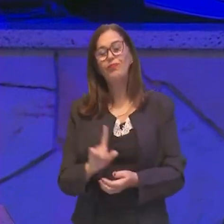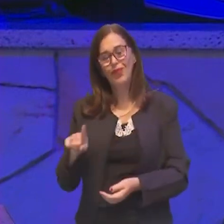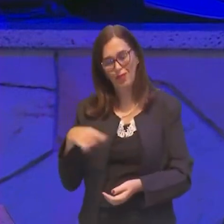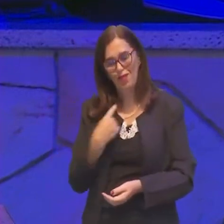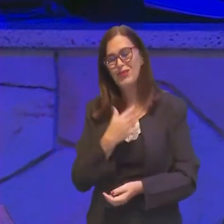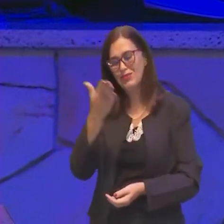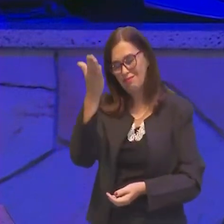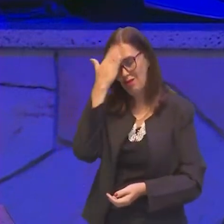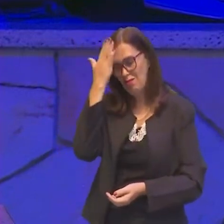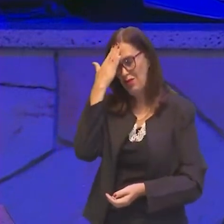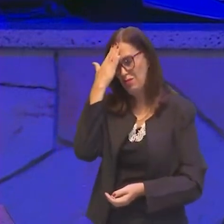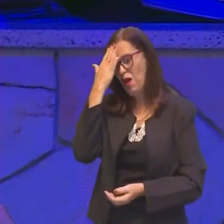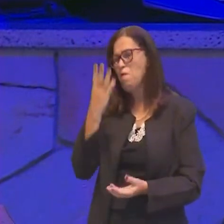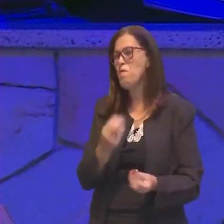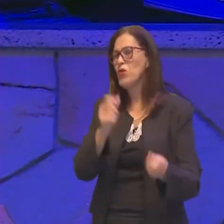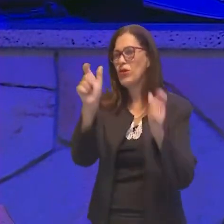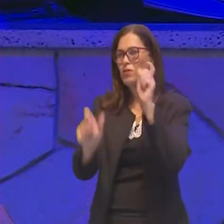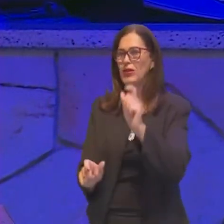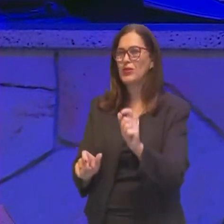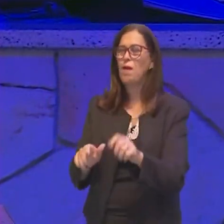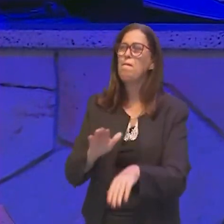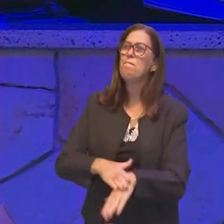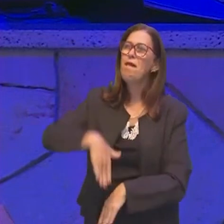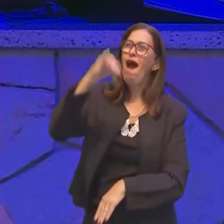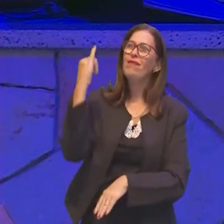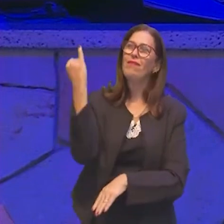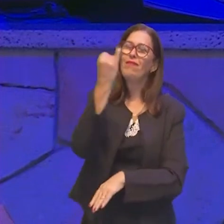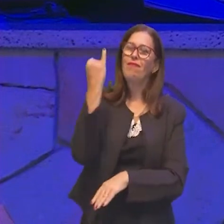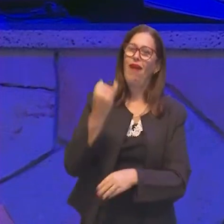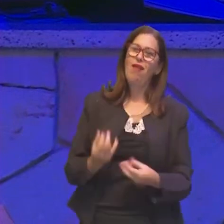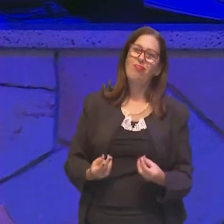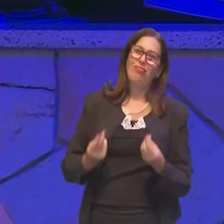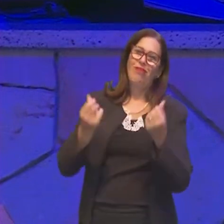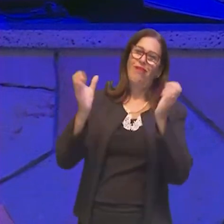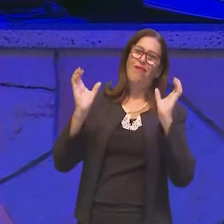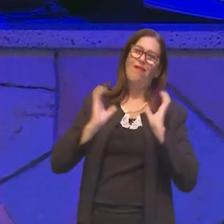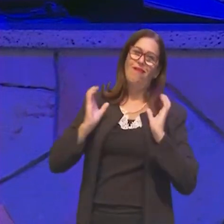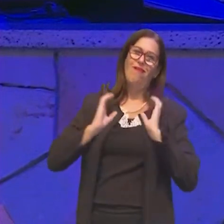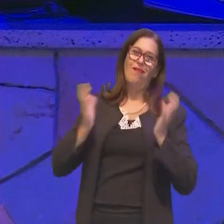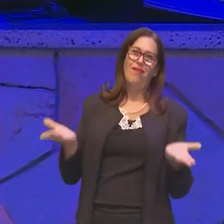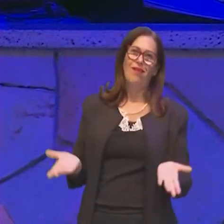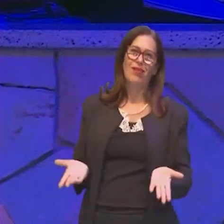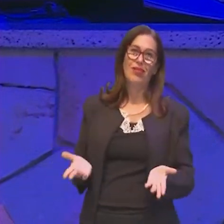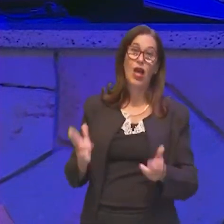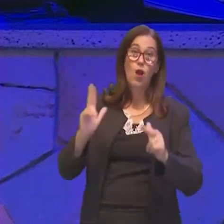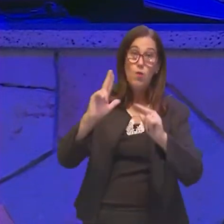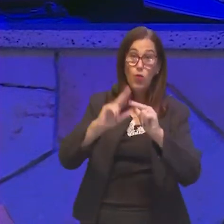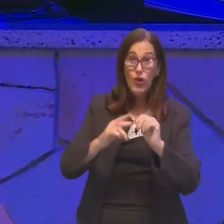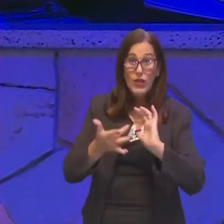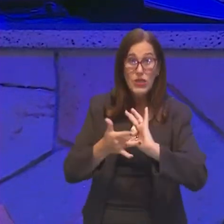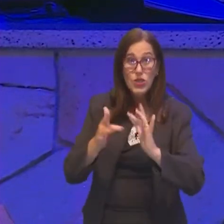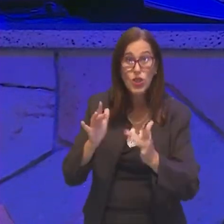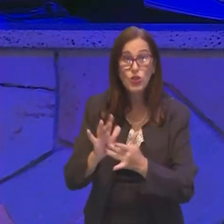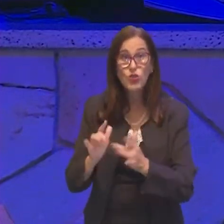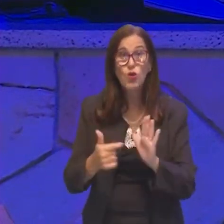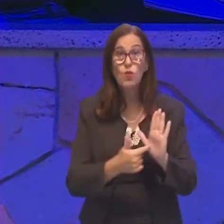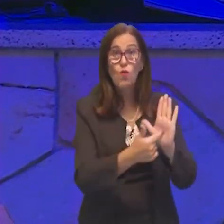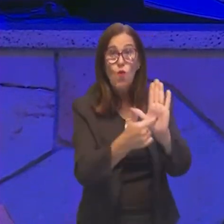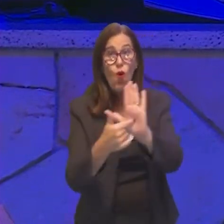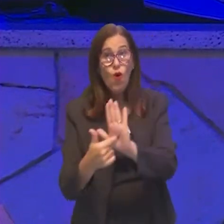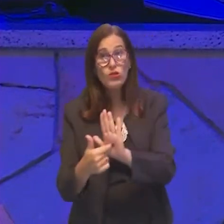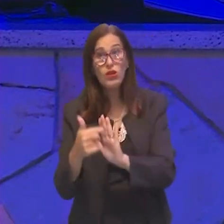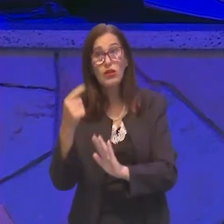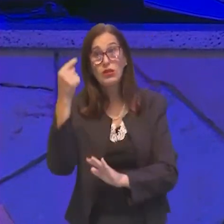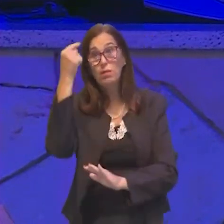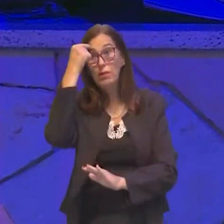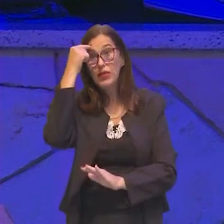para muitas pessoas o mais importante são as riquezas. E é por isso que Jesus traz aqui esta